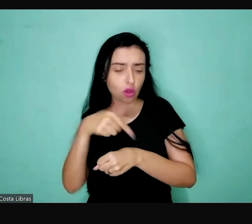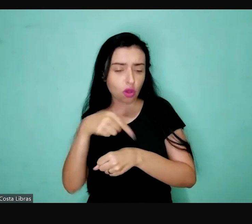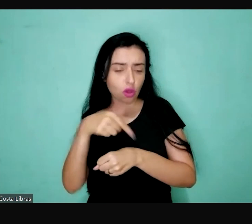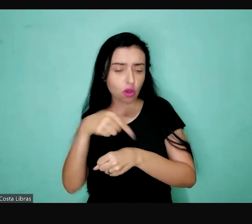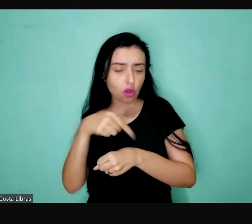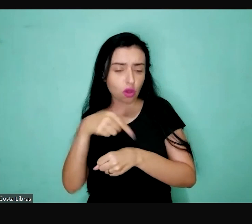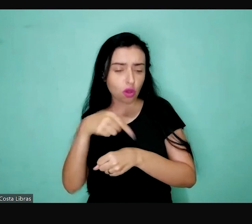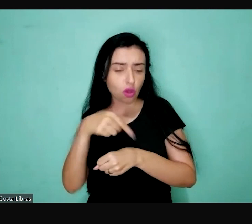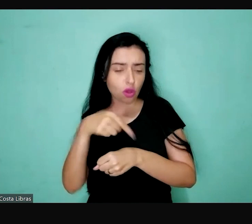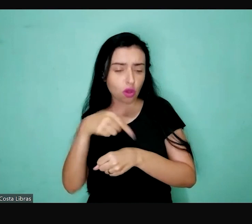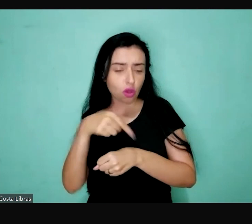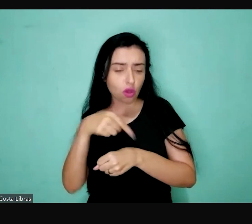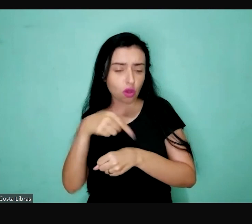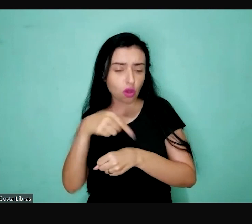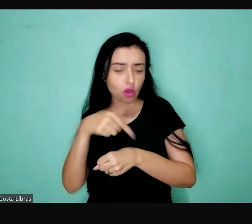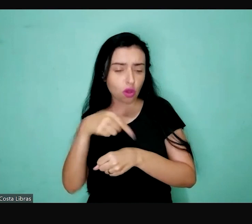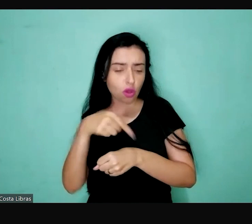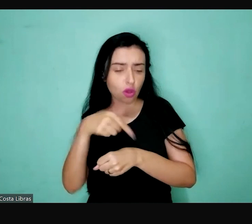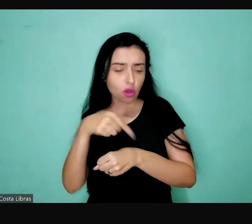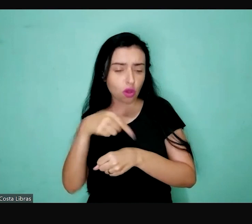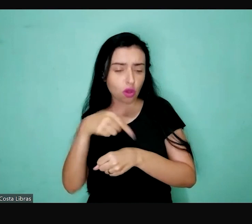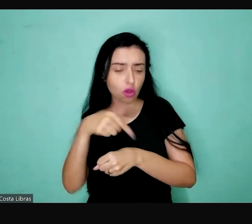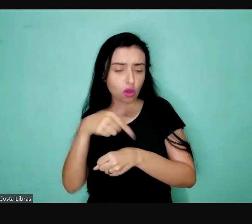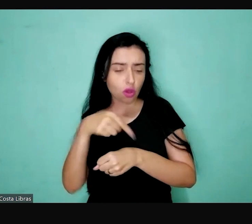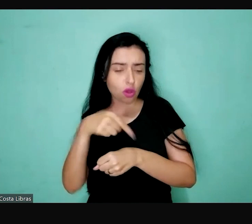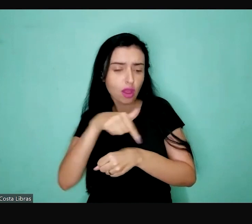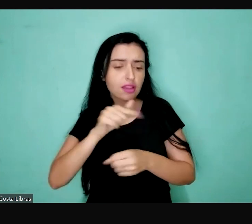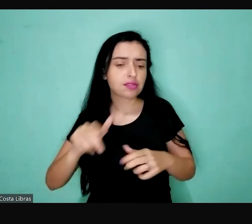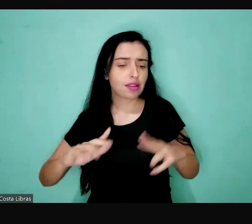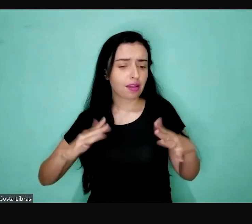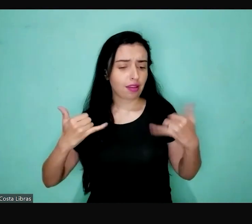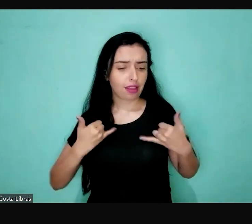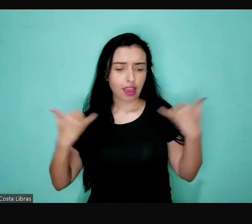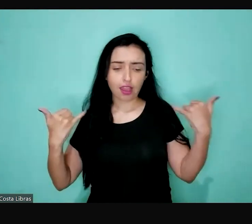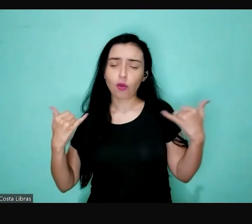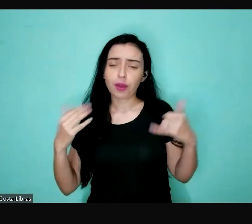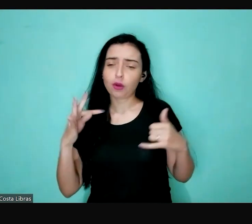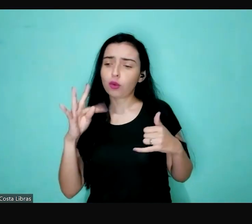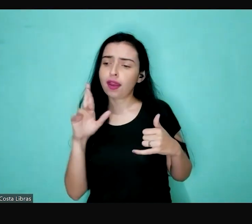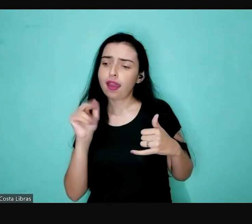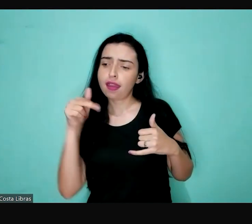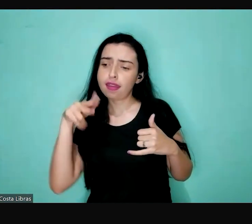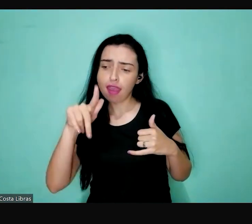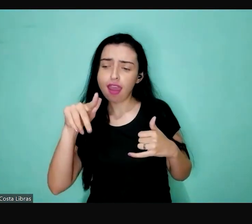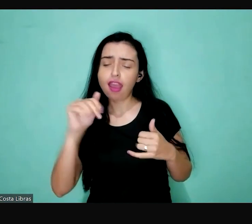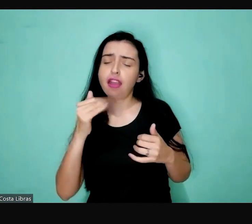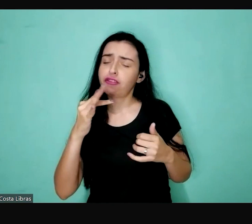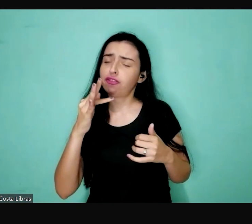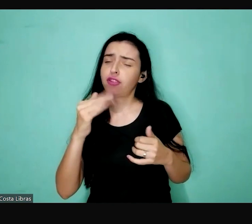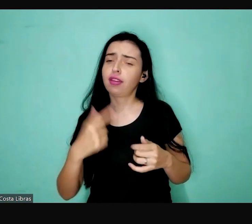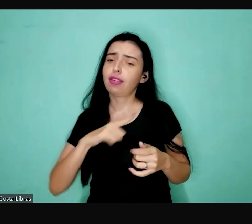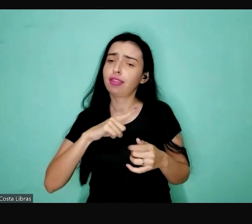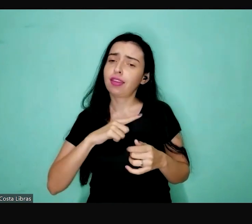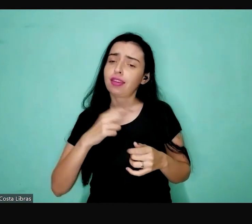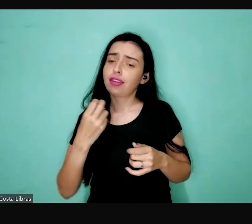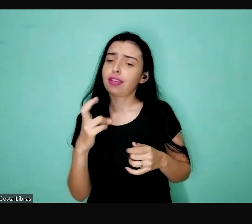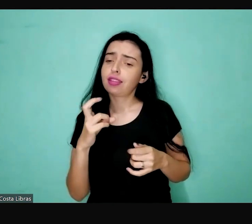e mulheres estão sentados lado a lado, e retorna para a bancada. Então, falar em 800 anos é uma coisa assim